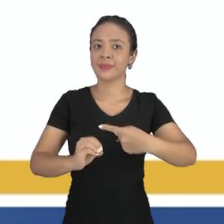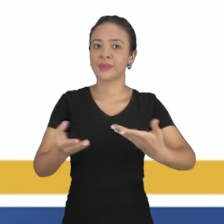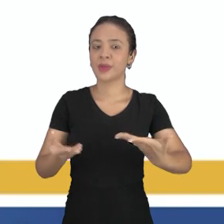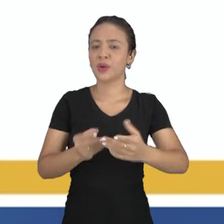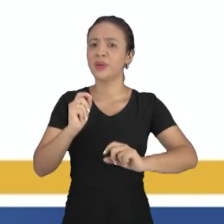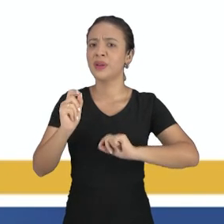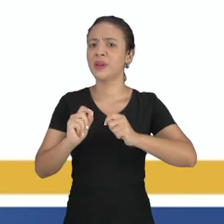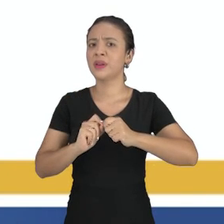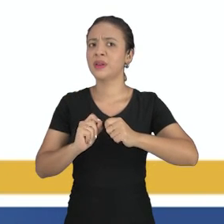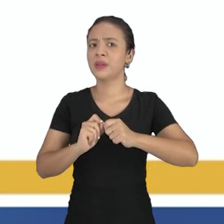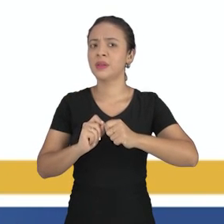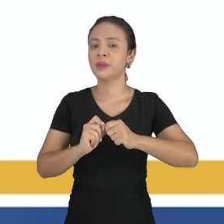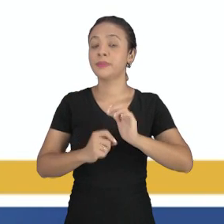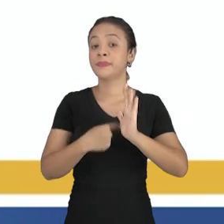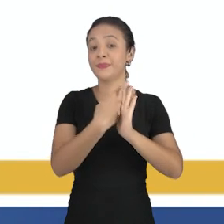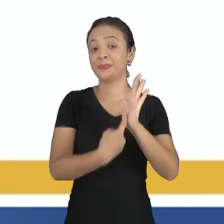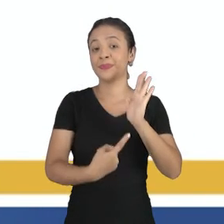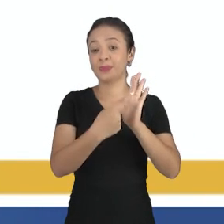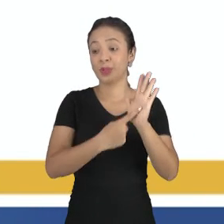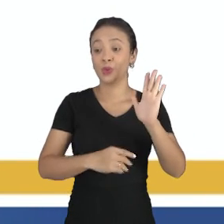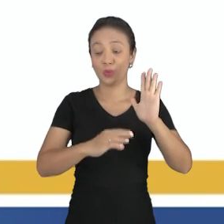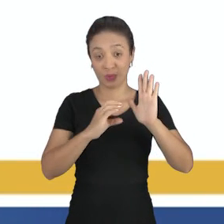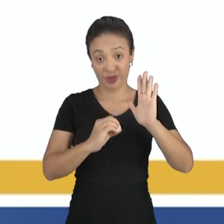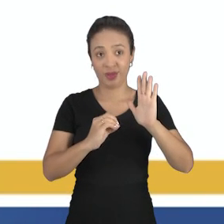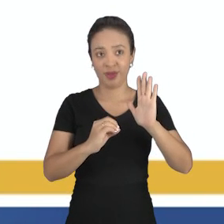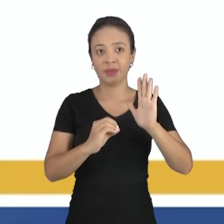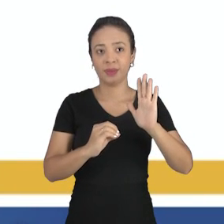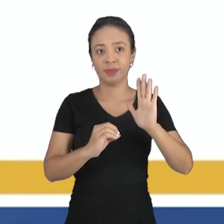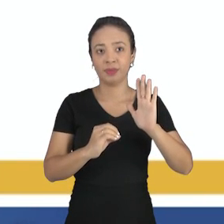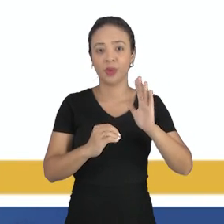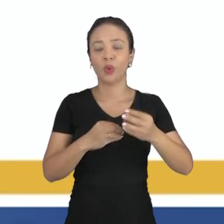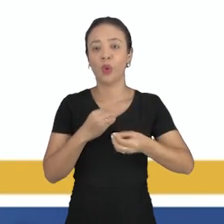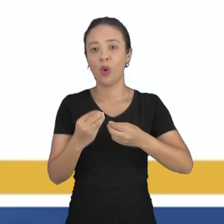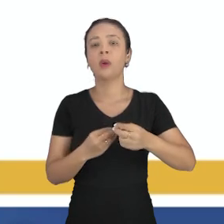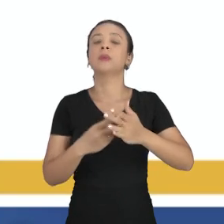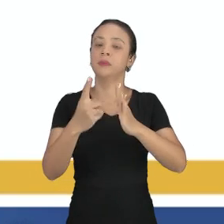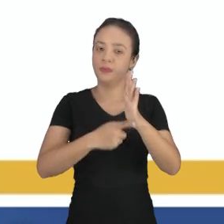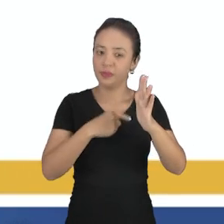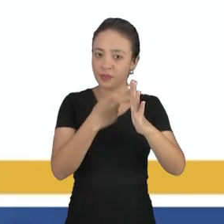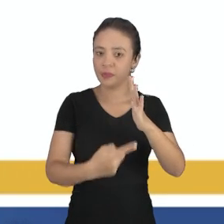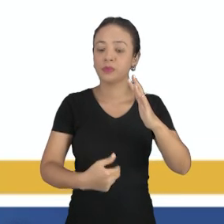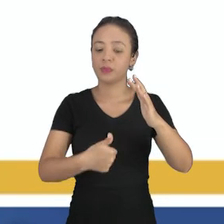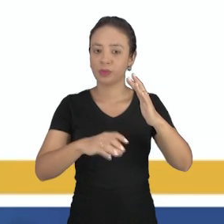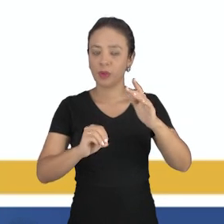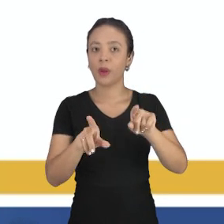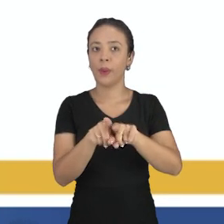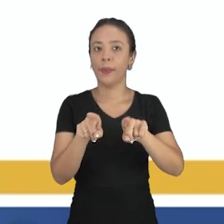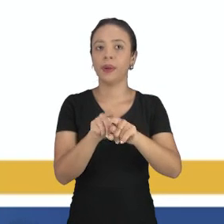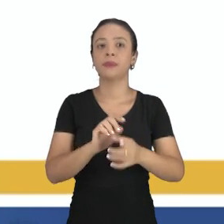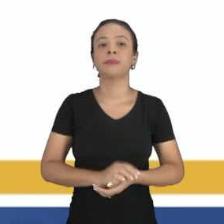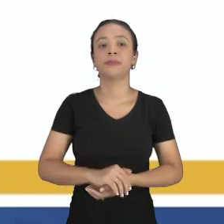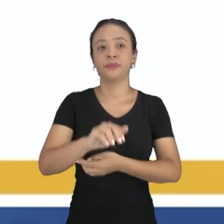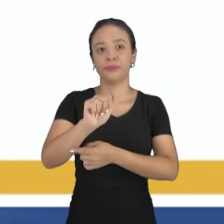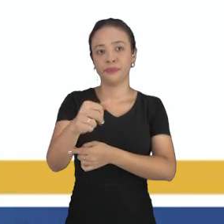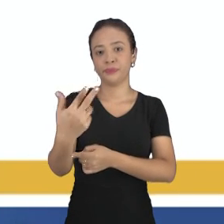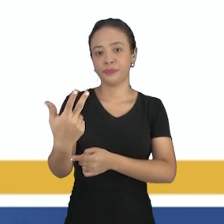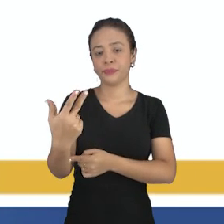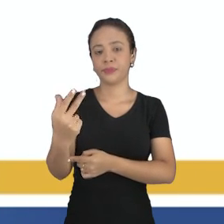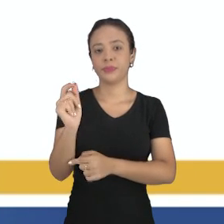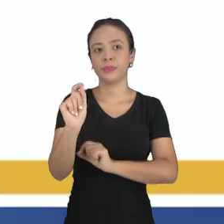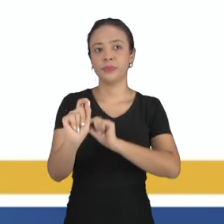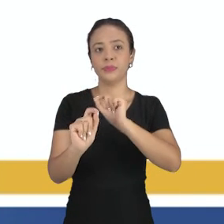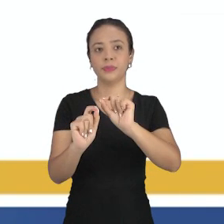é que eu faço nesse caso eu elimino 10 eliminando 10 é igual a igual